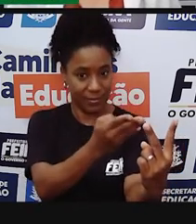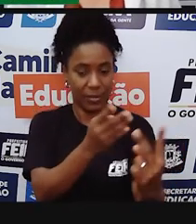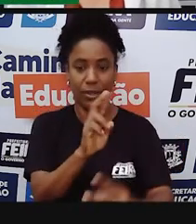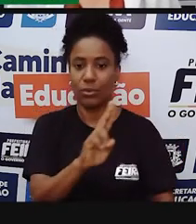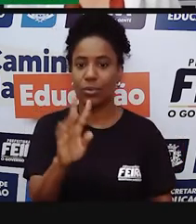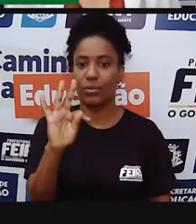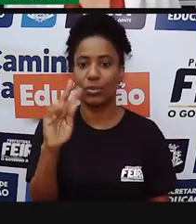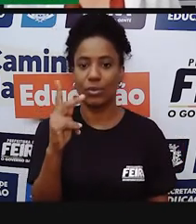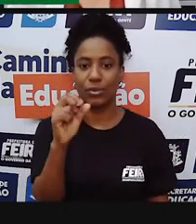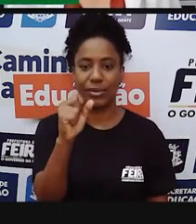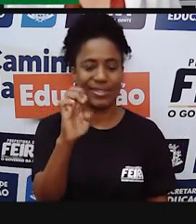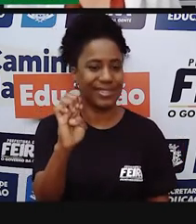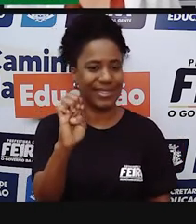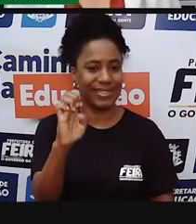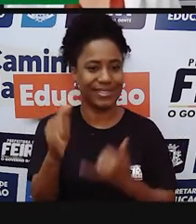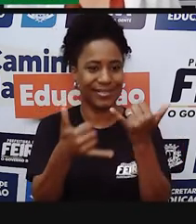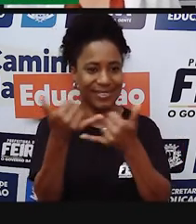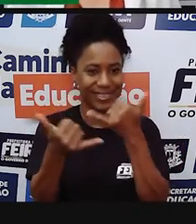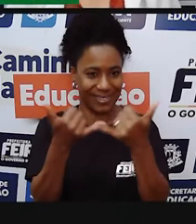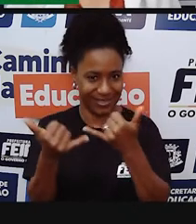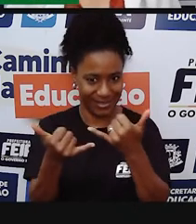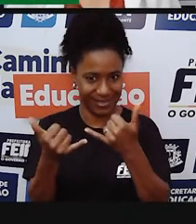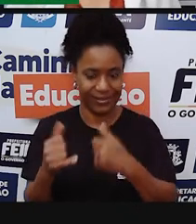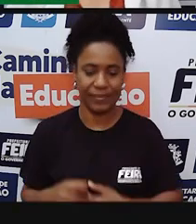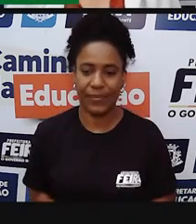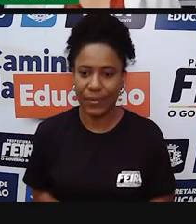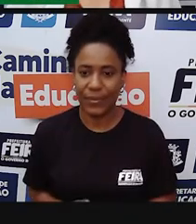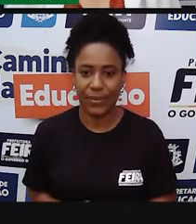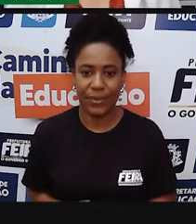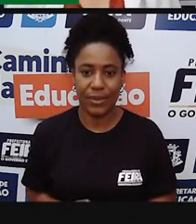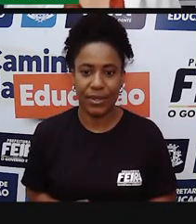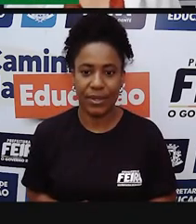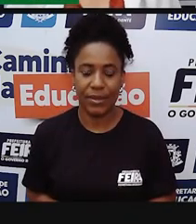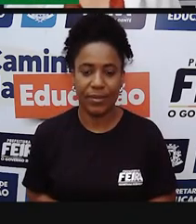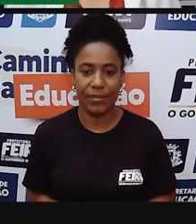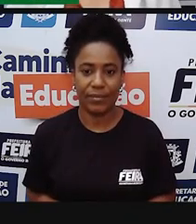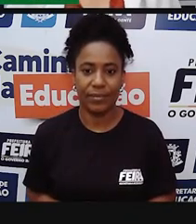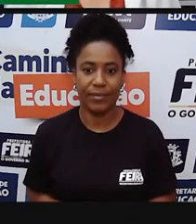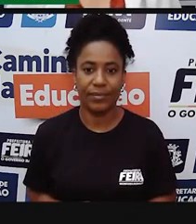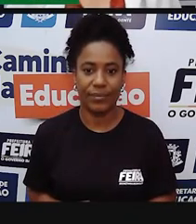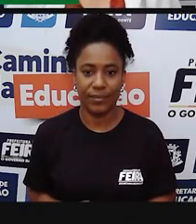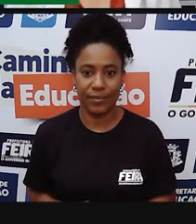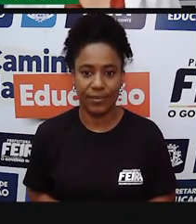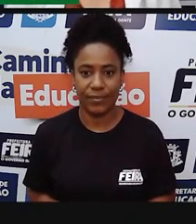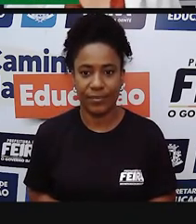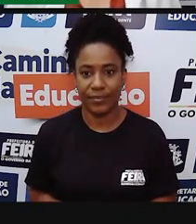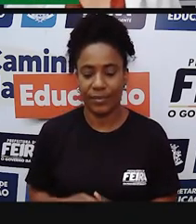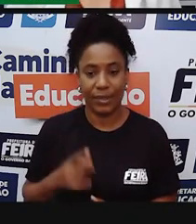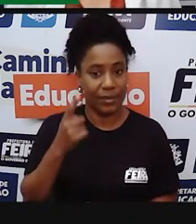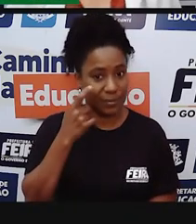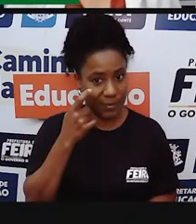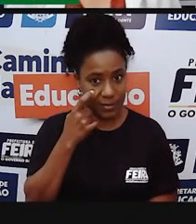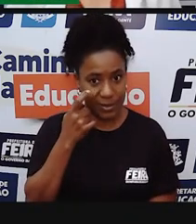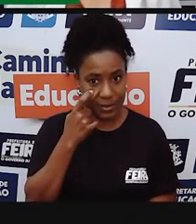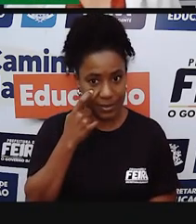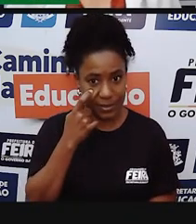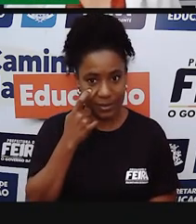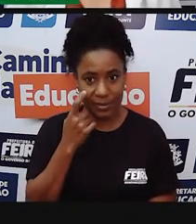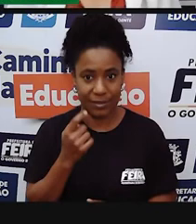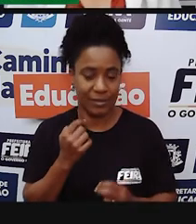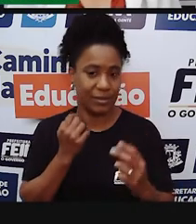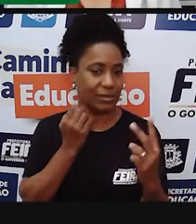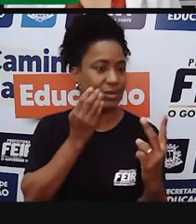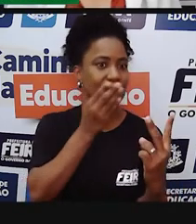Royce aqueles bonecos aqueles brinquedos vamos é aqueles não vai pensar que é o número do